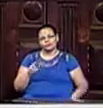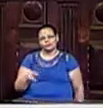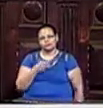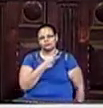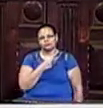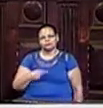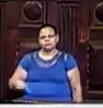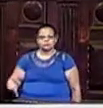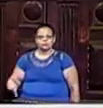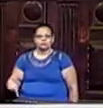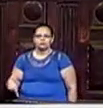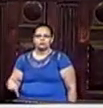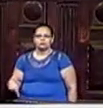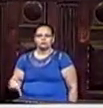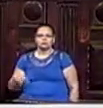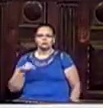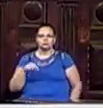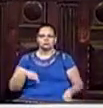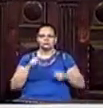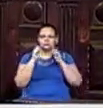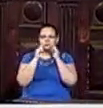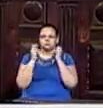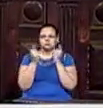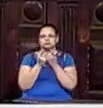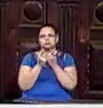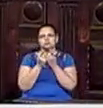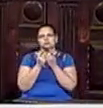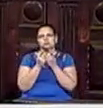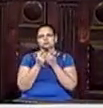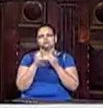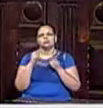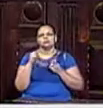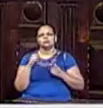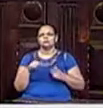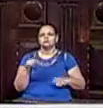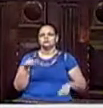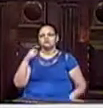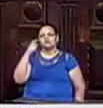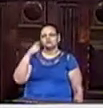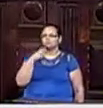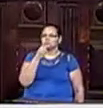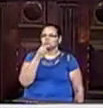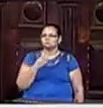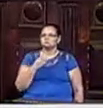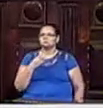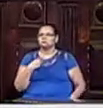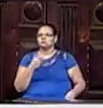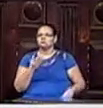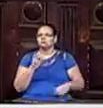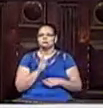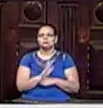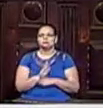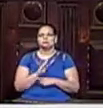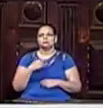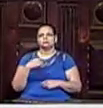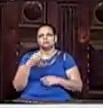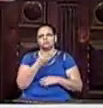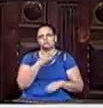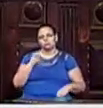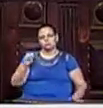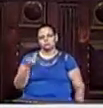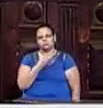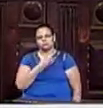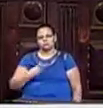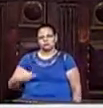presidente, esta casa, de boa intenção, ou o governo por decreto, aí já